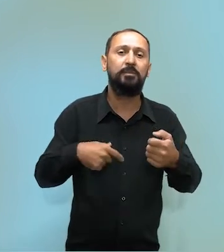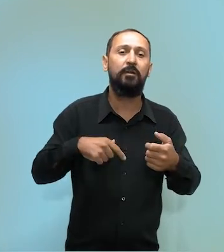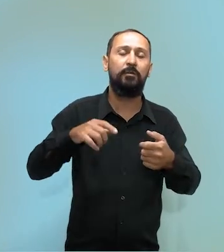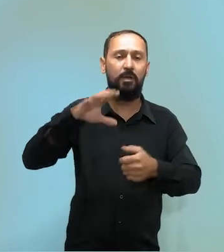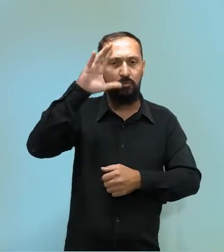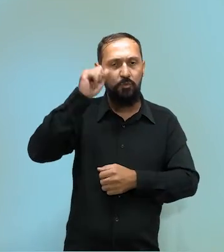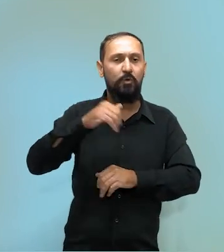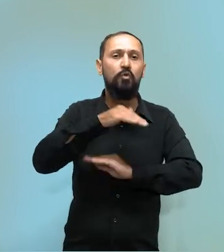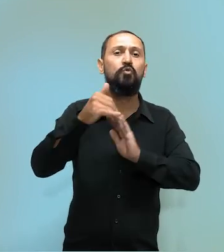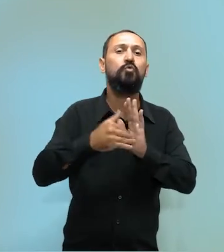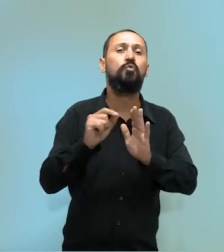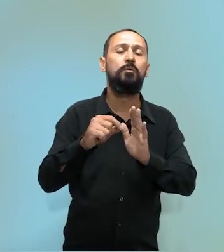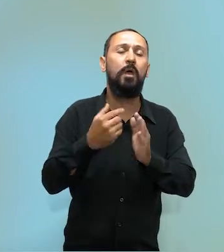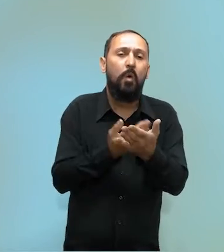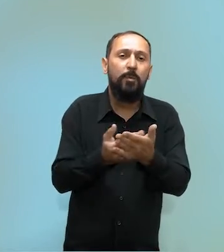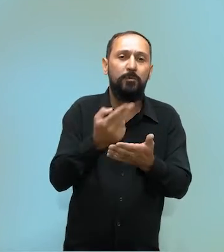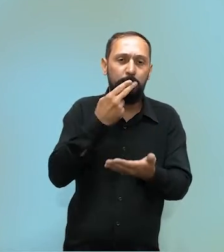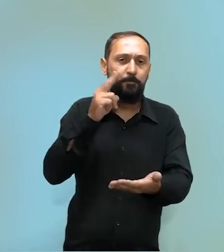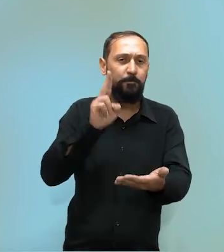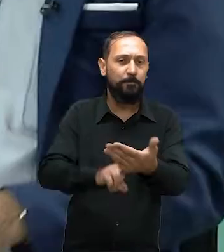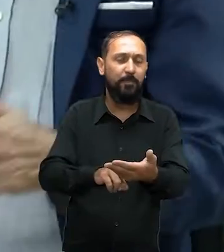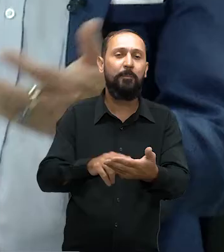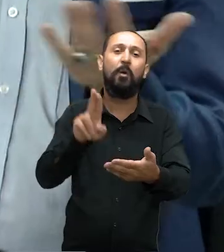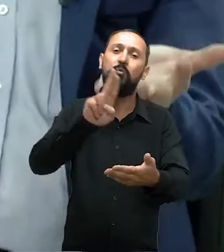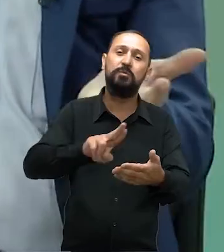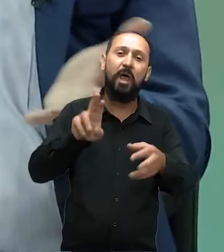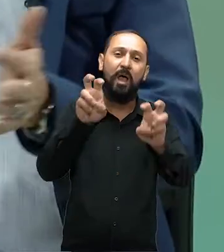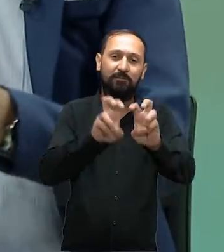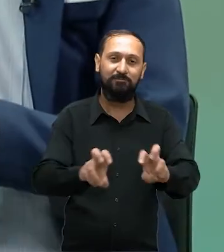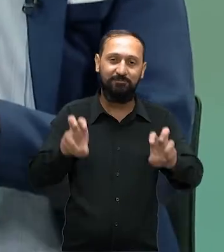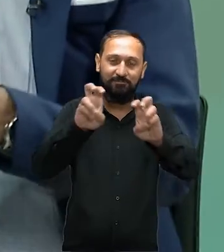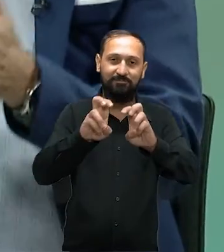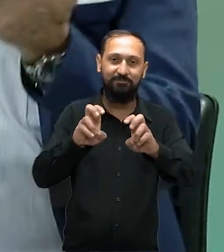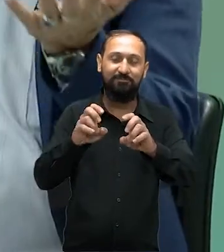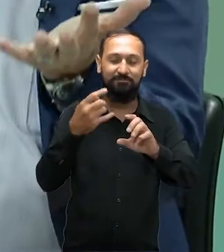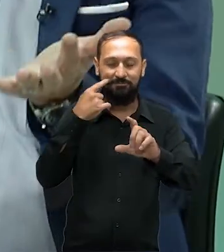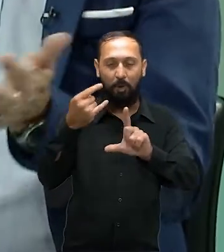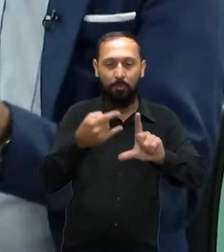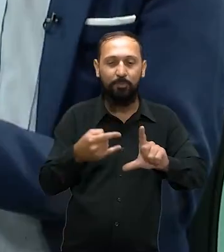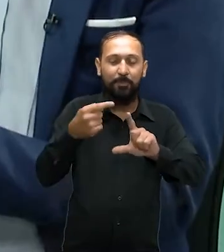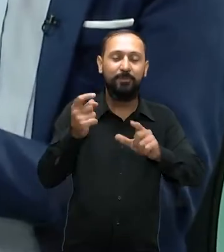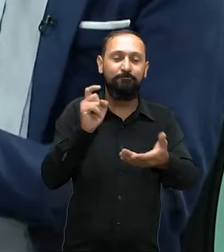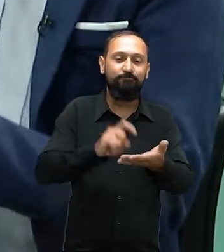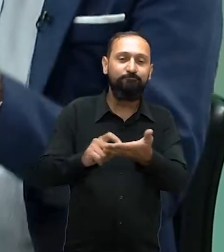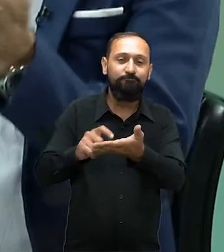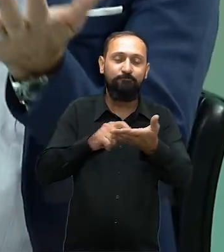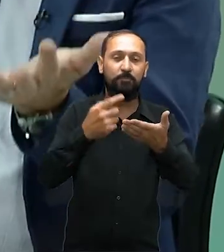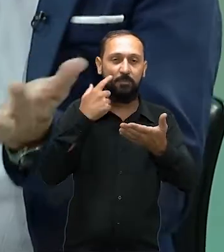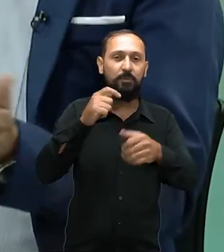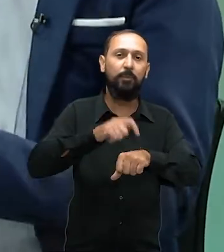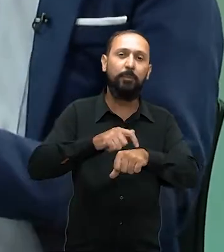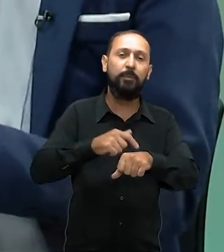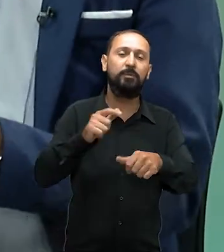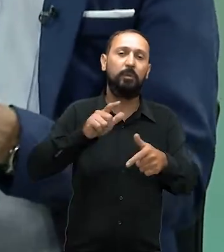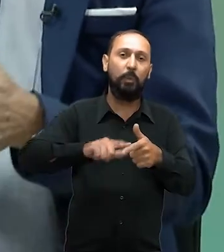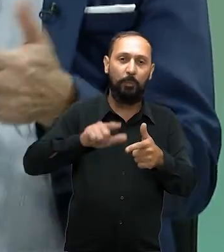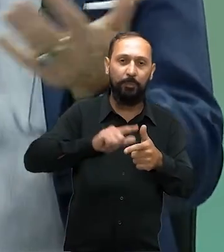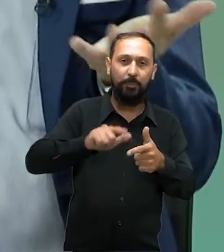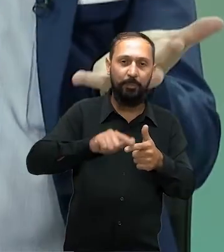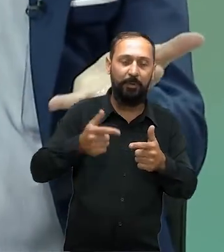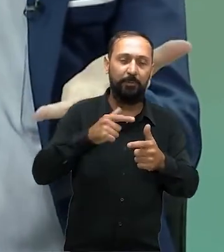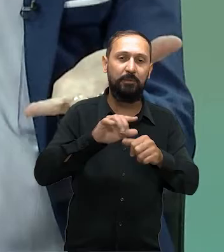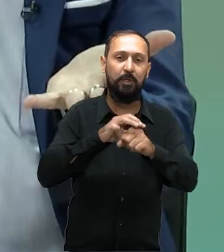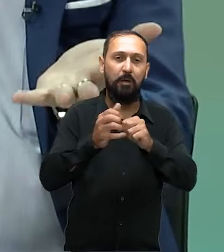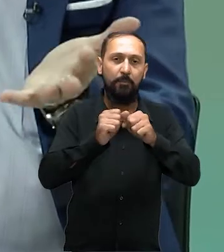casa, tinha que resolver tudo online e veio a carta de serviço. Dentro da unidade, da educação fiscal mesmo, com essa pandemia,